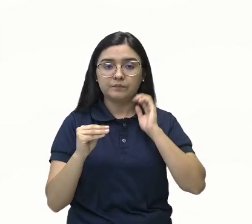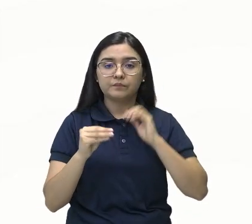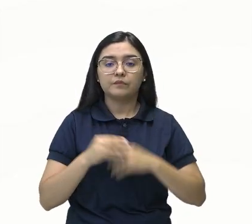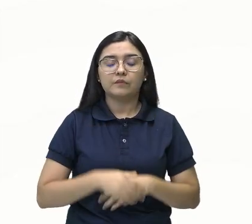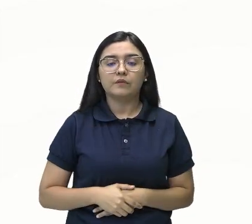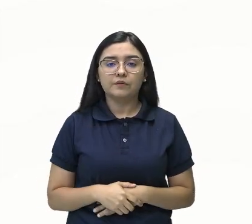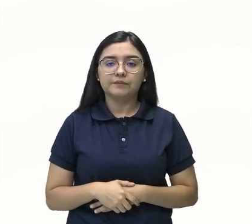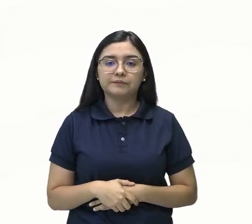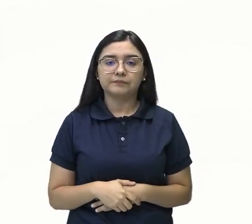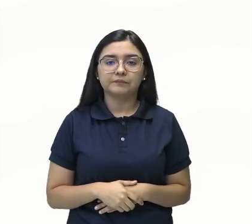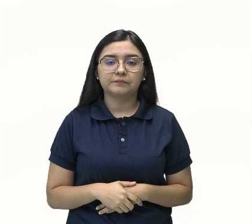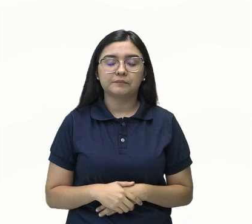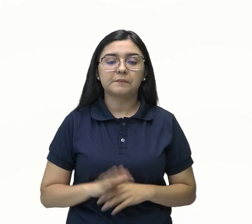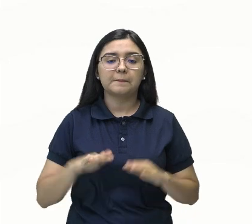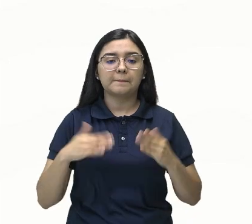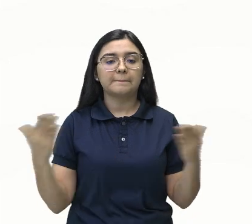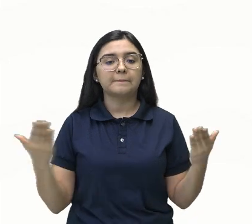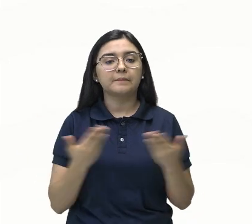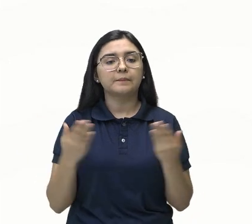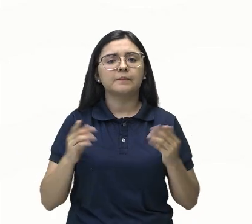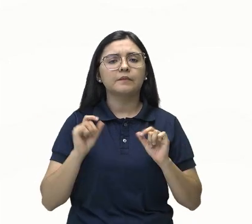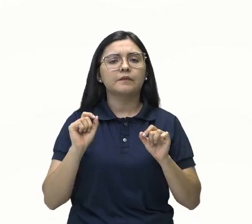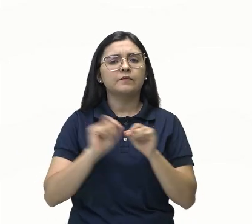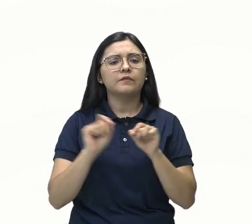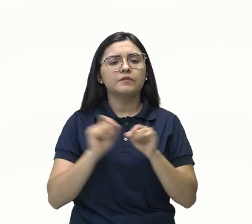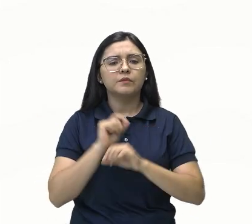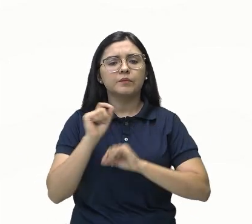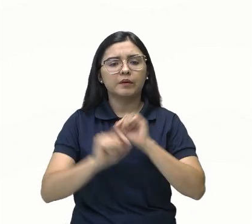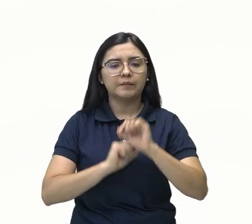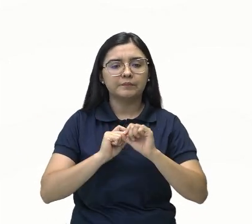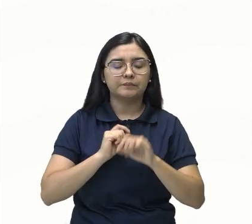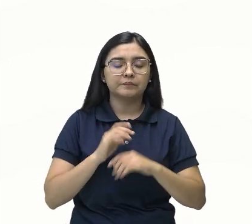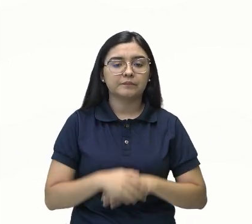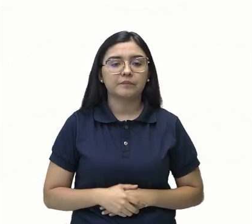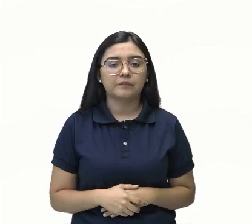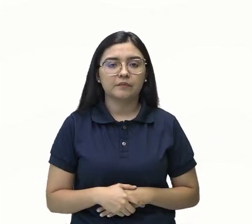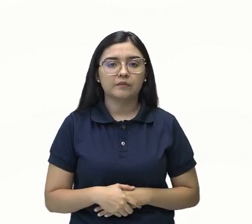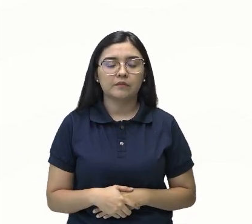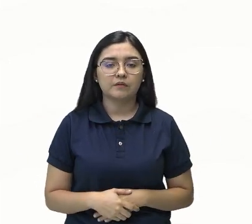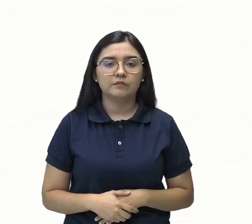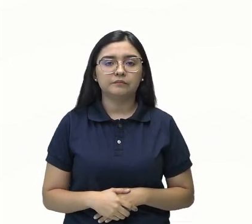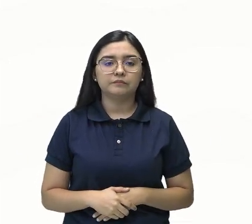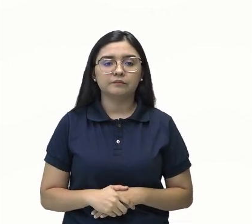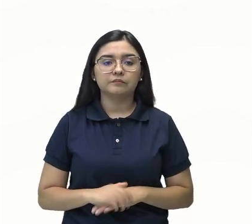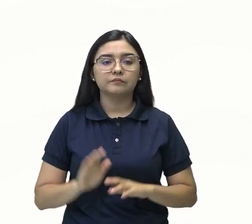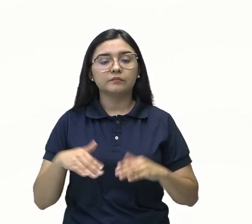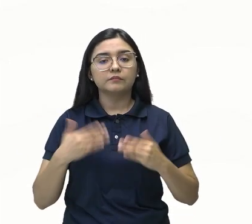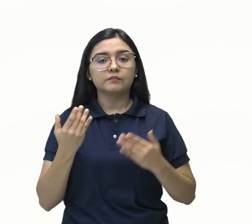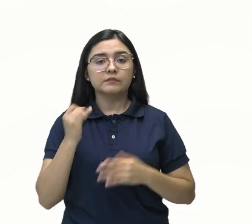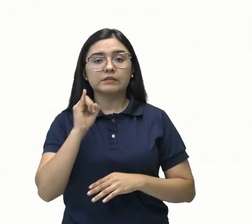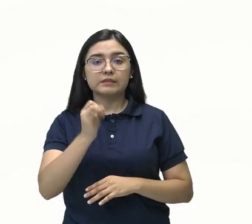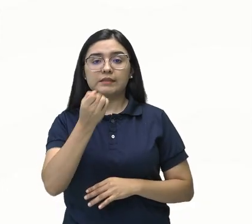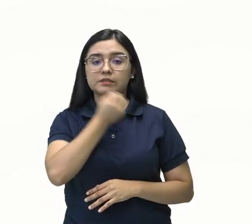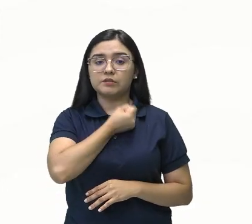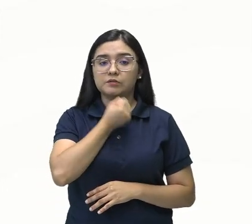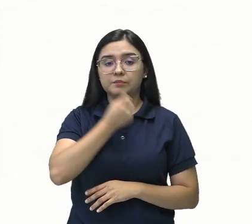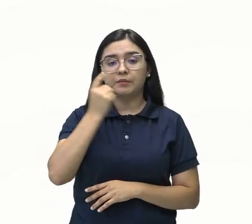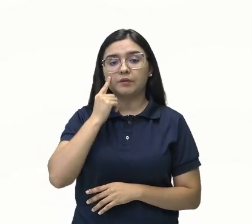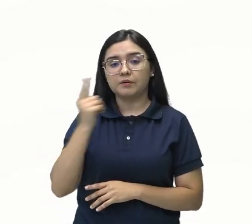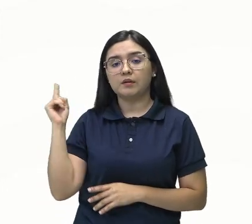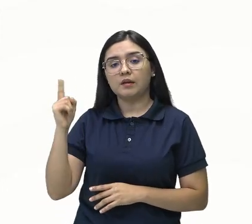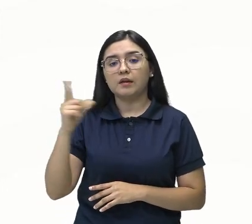bom? Então, agora, o que a gente vai fazer? Vamos primeiro verificar se essas grandezas